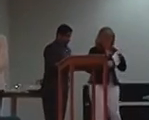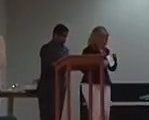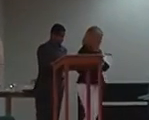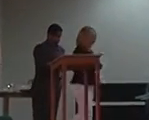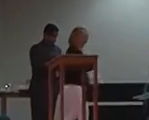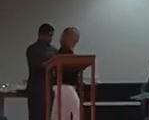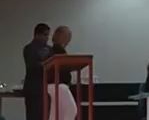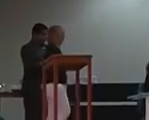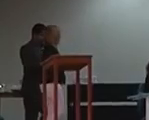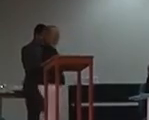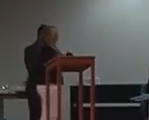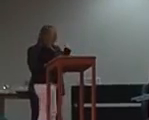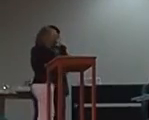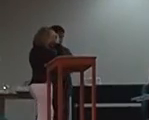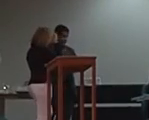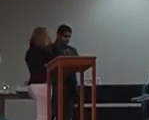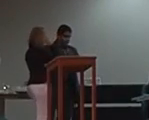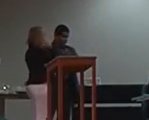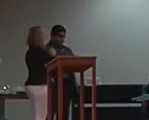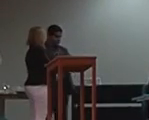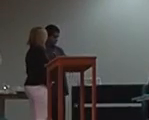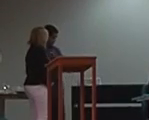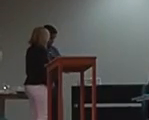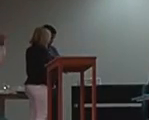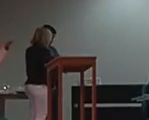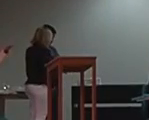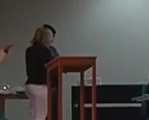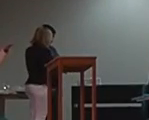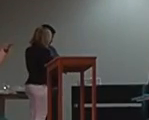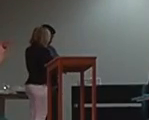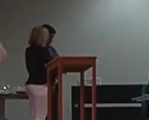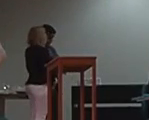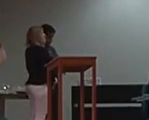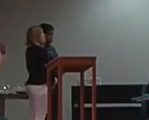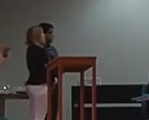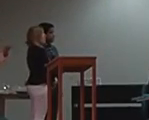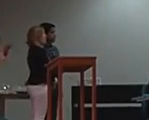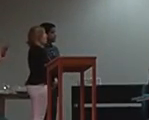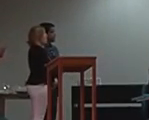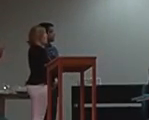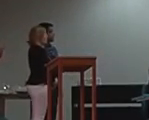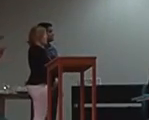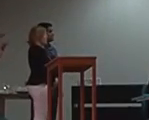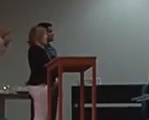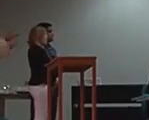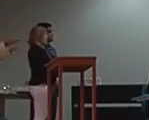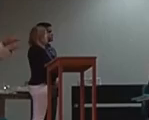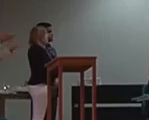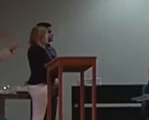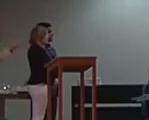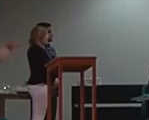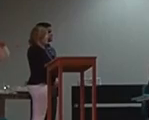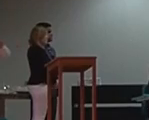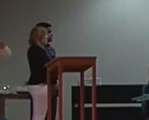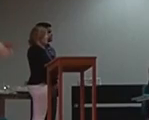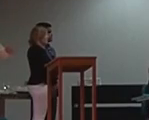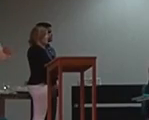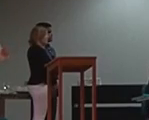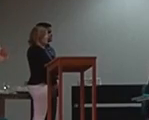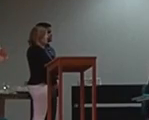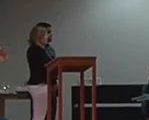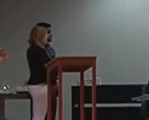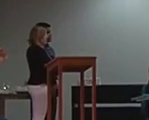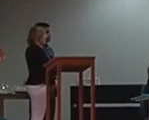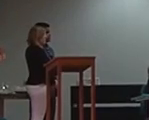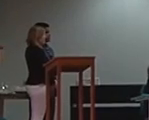Bom dia a todas e a todos. Gostaria de cumprimentar a mesa, os meus amigos, colegas, Anália,